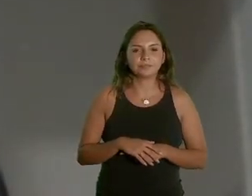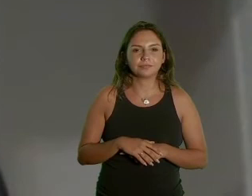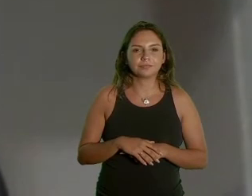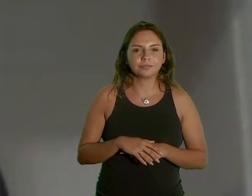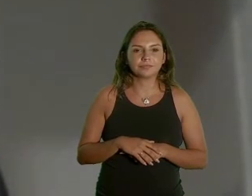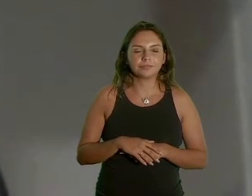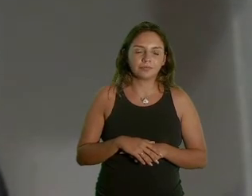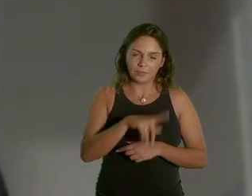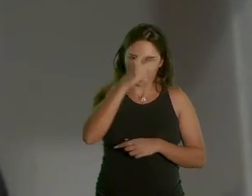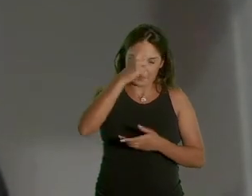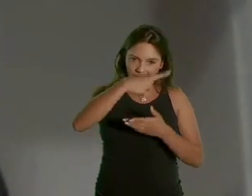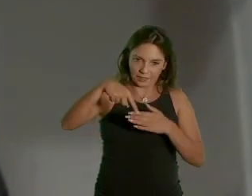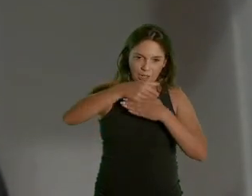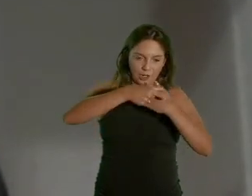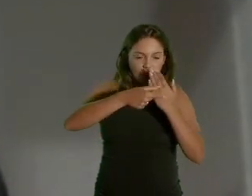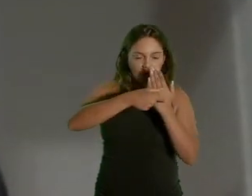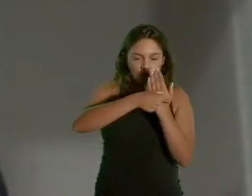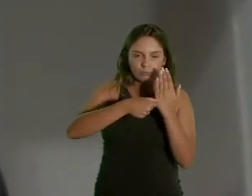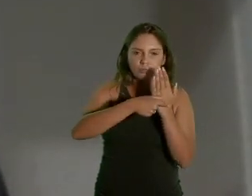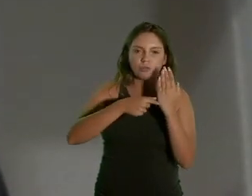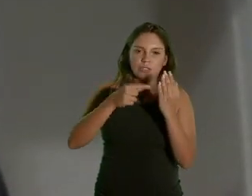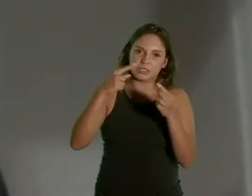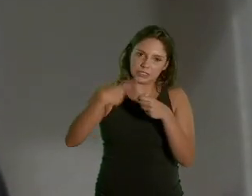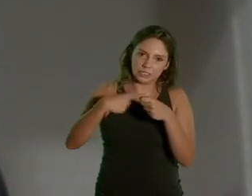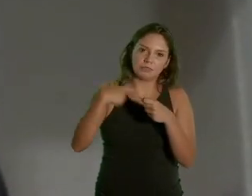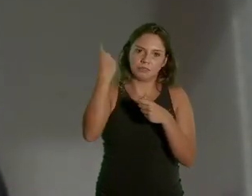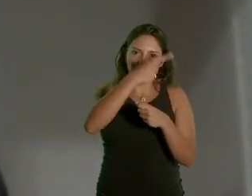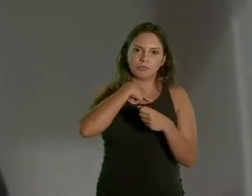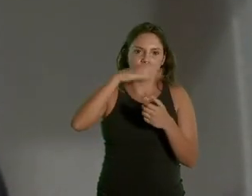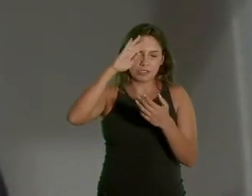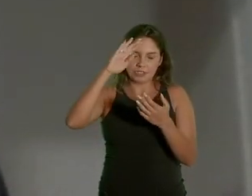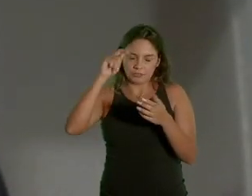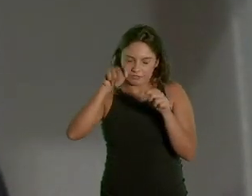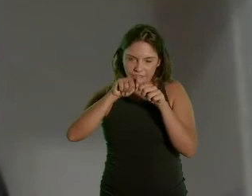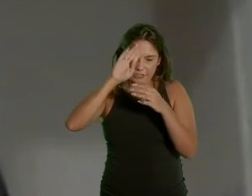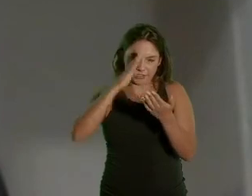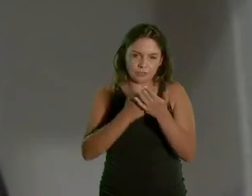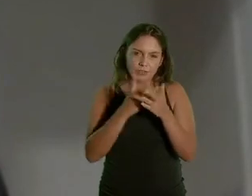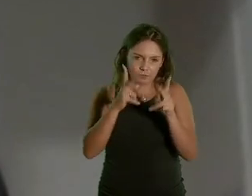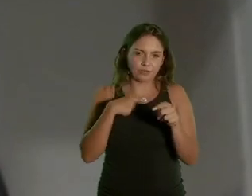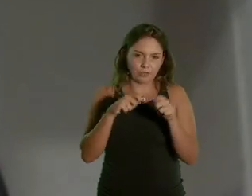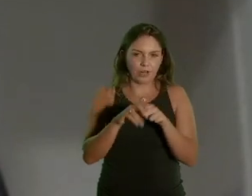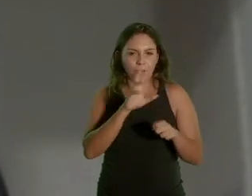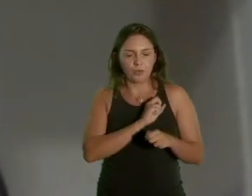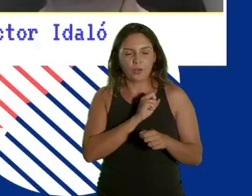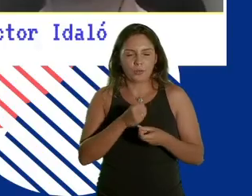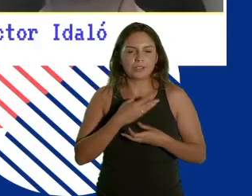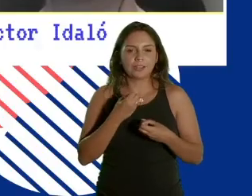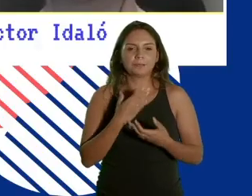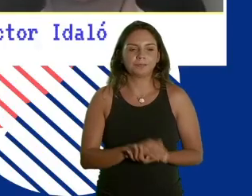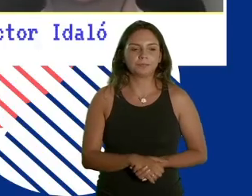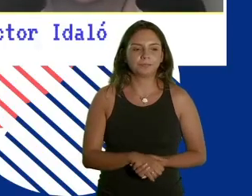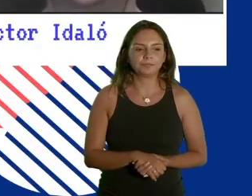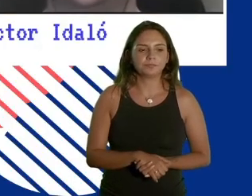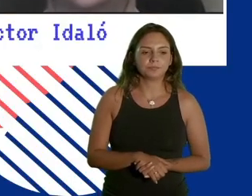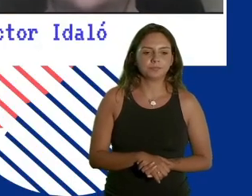autores locais, pessoas que estão lutando aí pelo que acreditam, pelo que gostam de fazer, como eu tenho amor à poesia. Muito